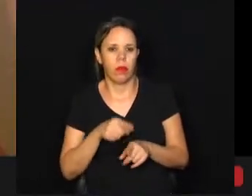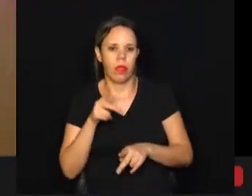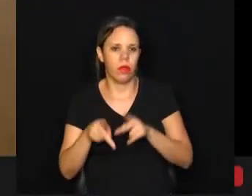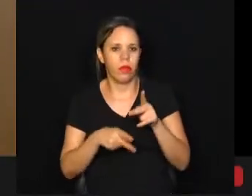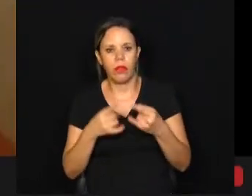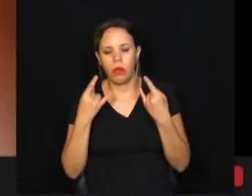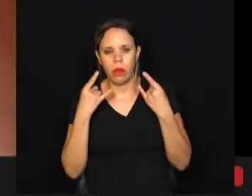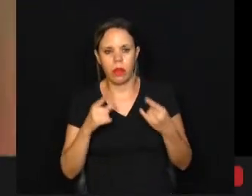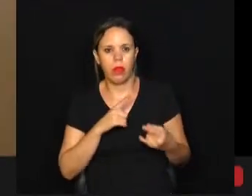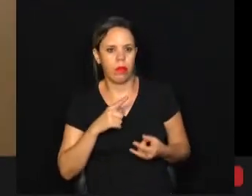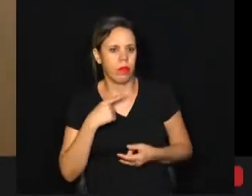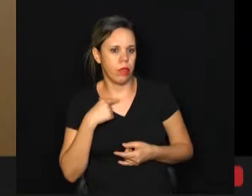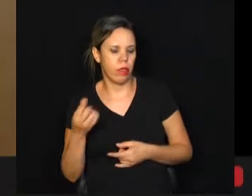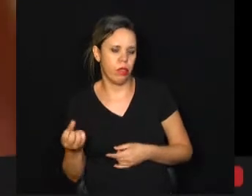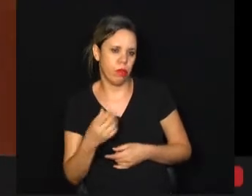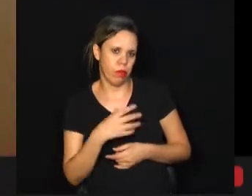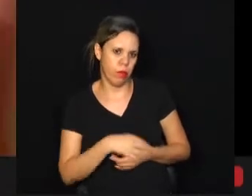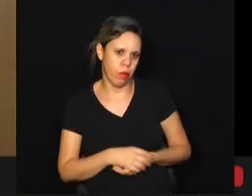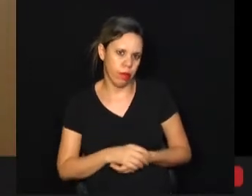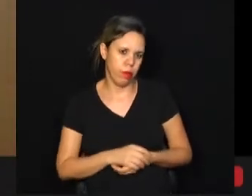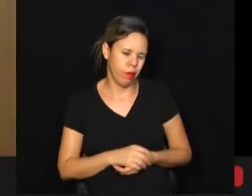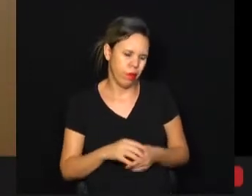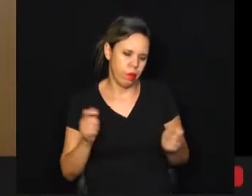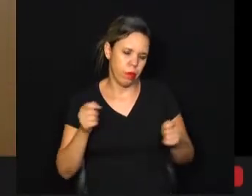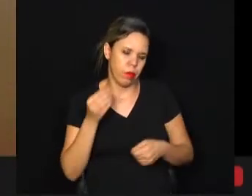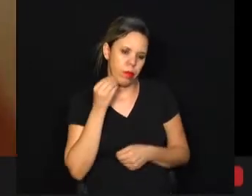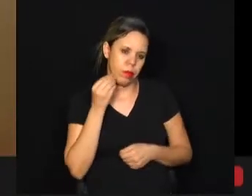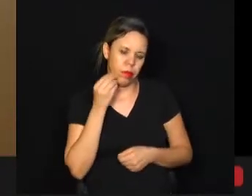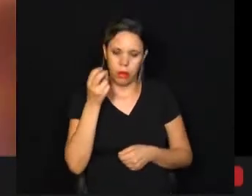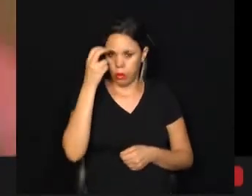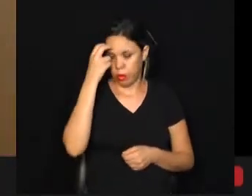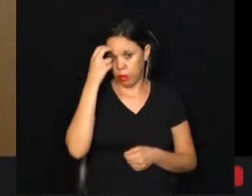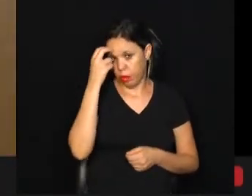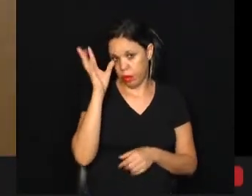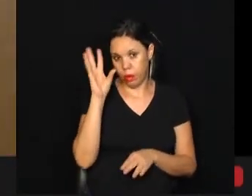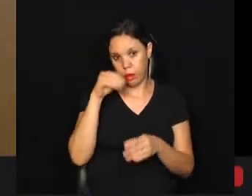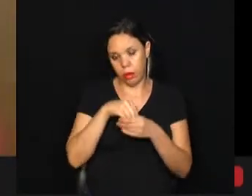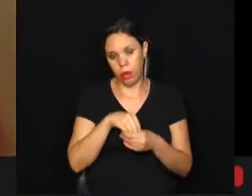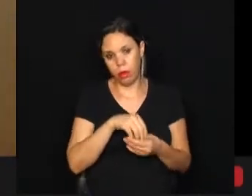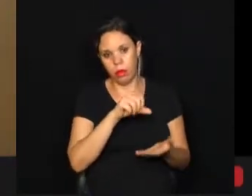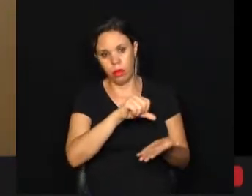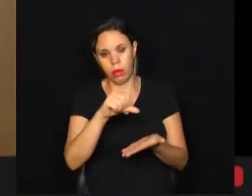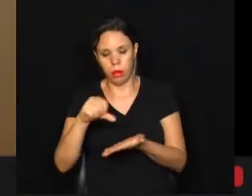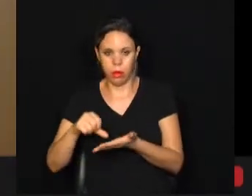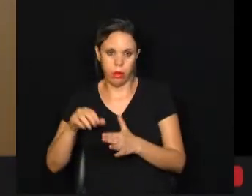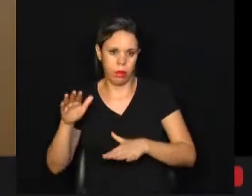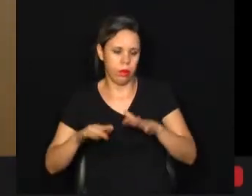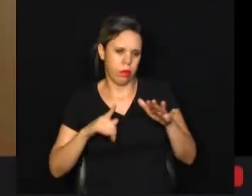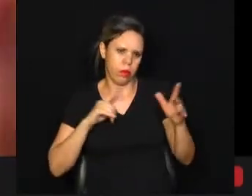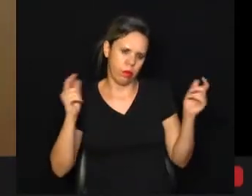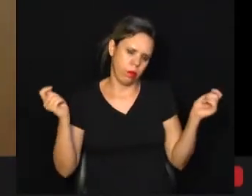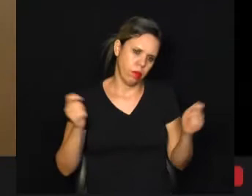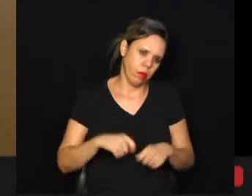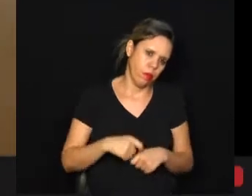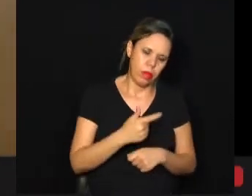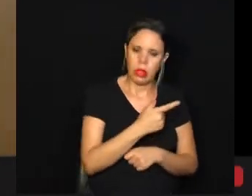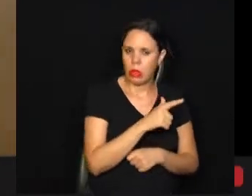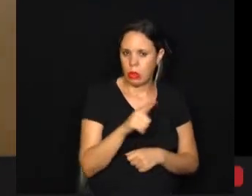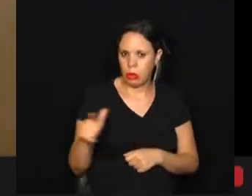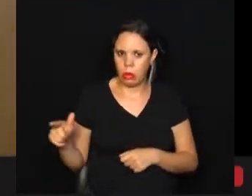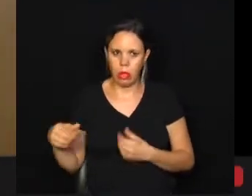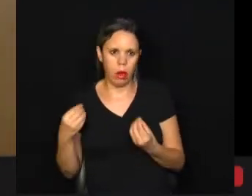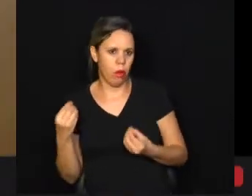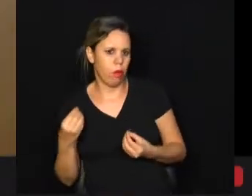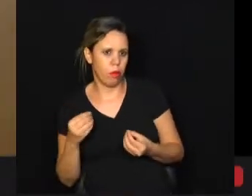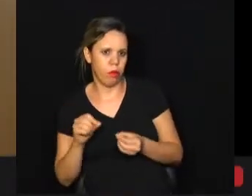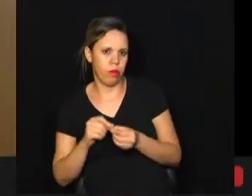da criação de novas possibilidades culturais dentro de territórios que, às vezes, têm um potencial, mas não têm meios de